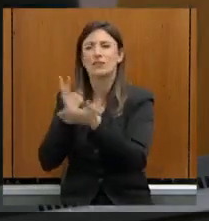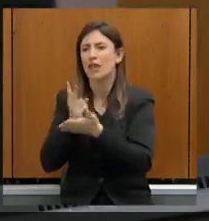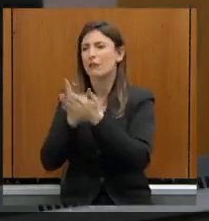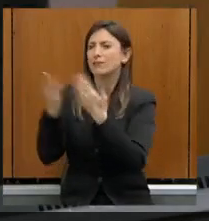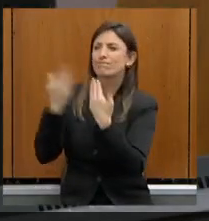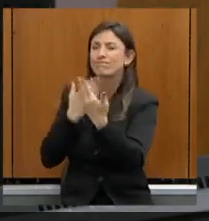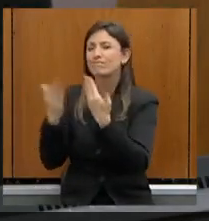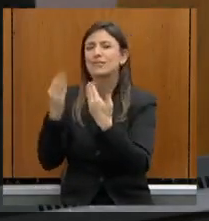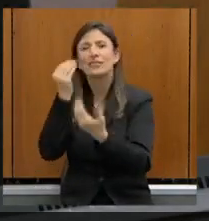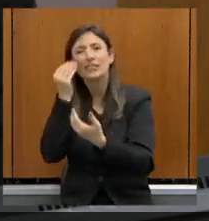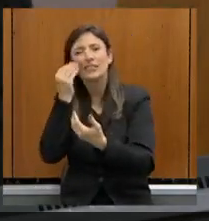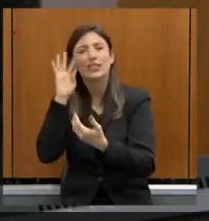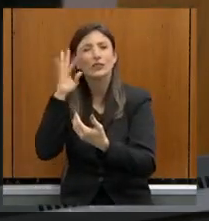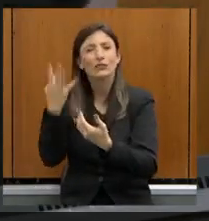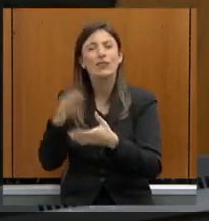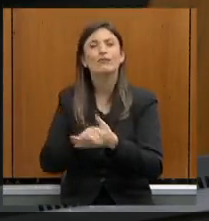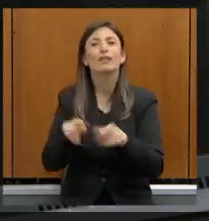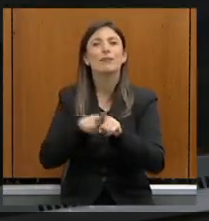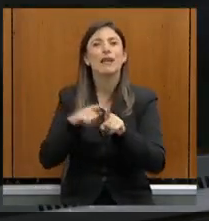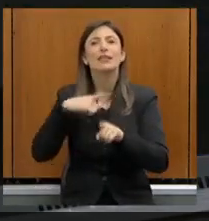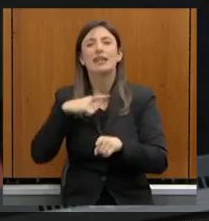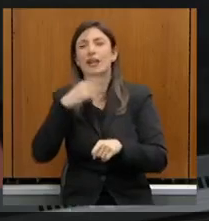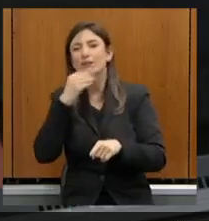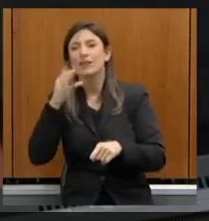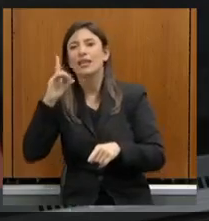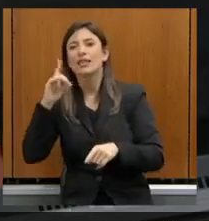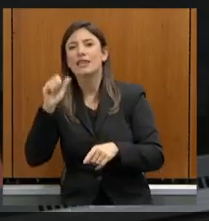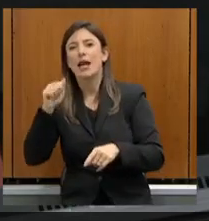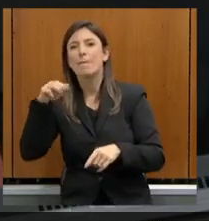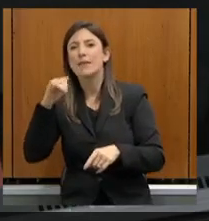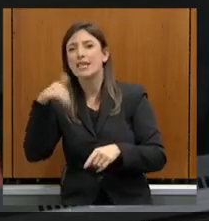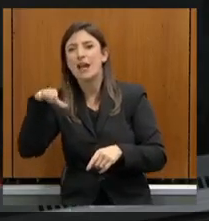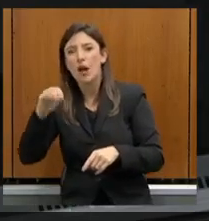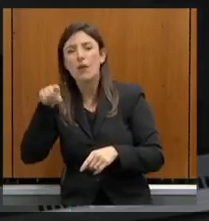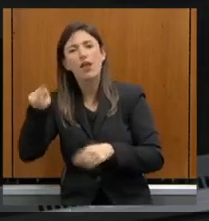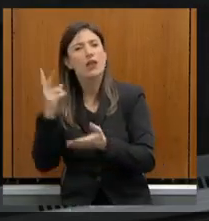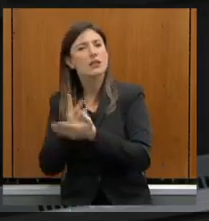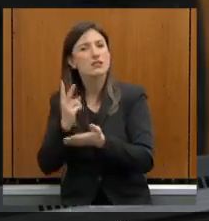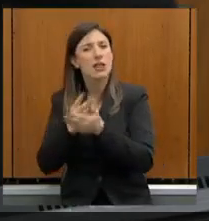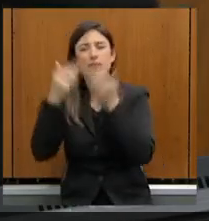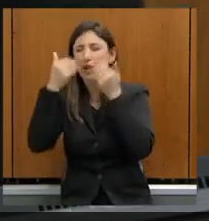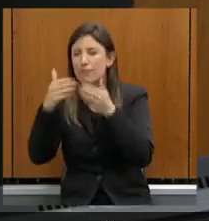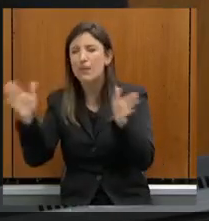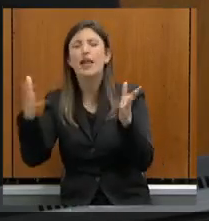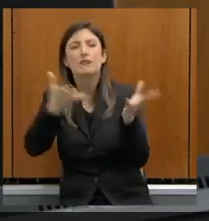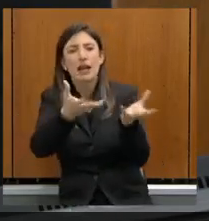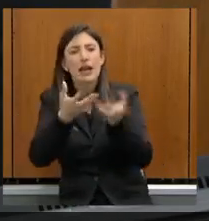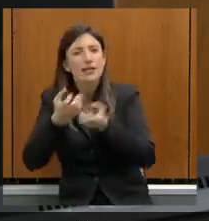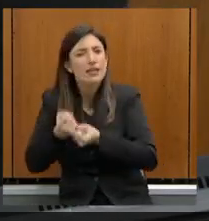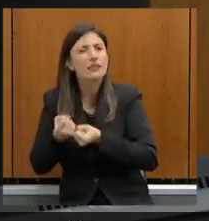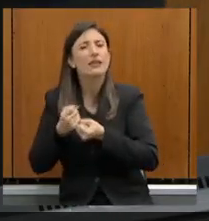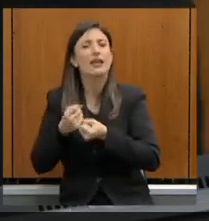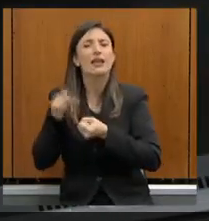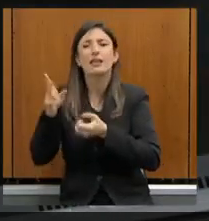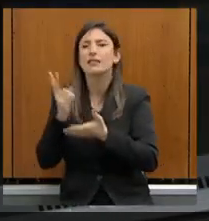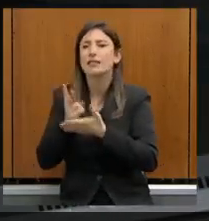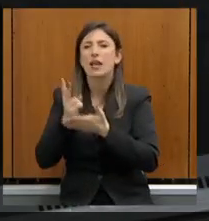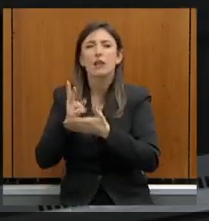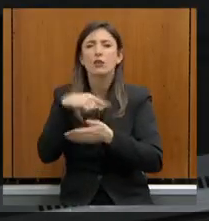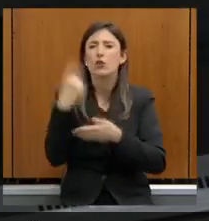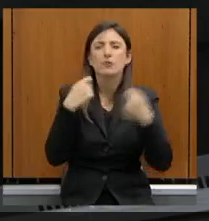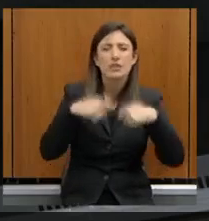o Mineiro, Daniel Nepomuceno, que sempre nos atende de forma muito clara, sempre que